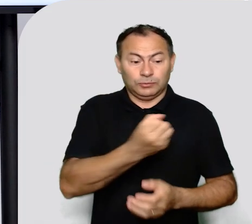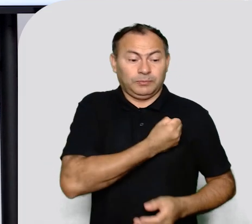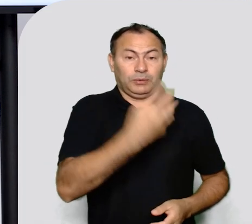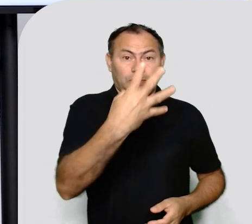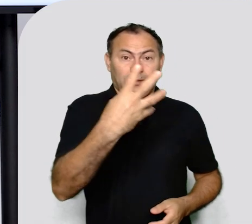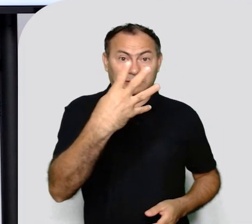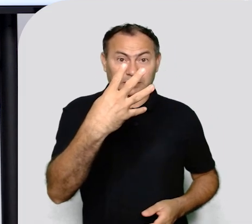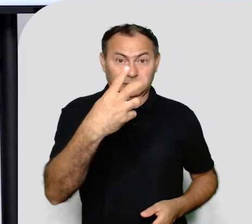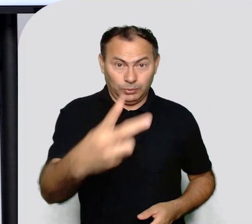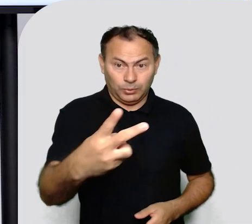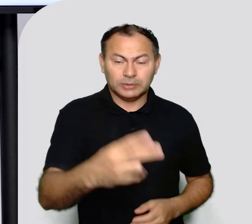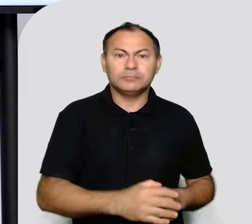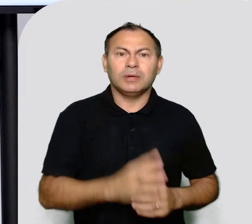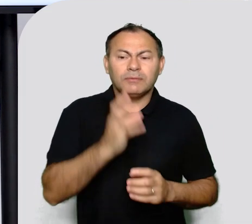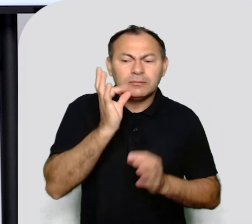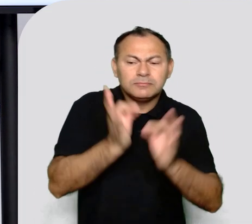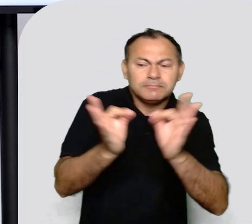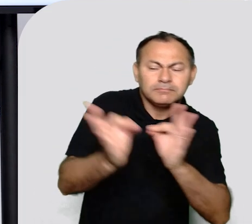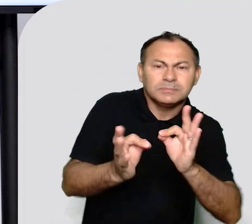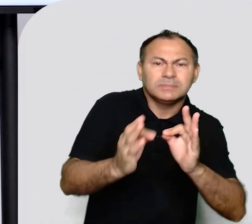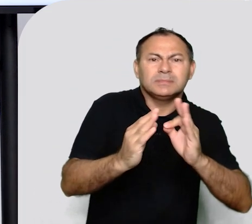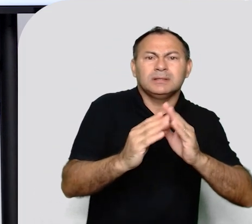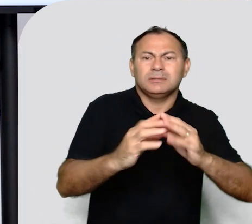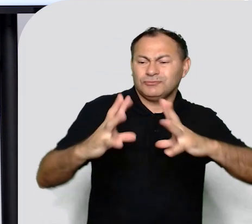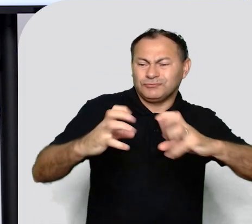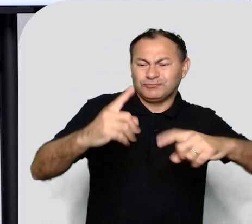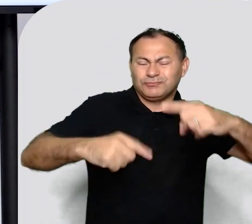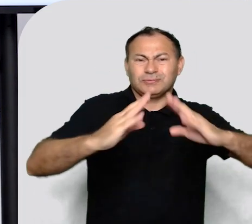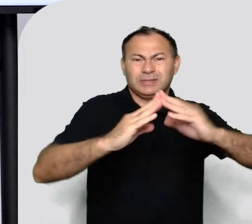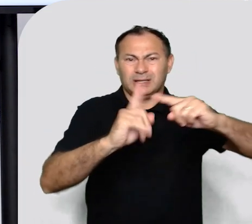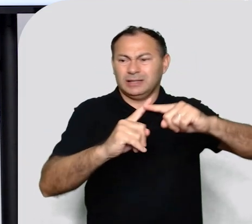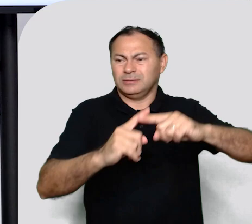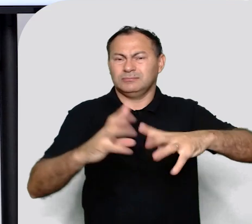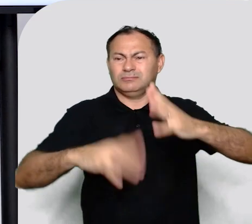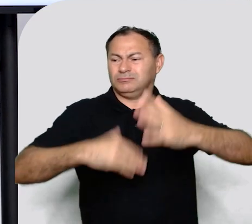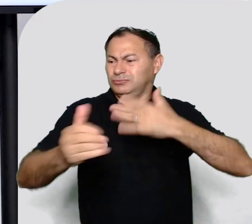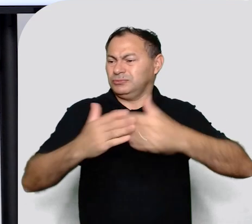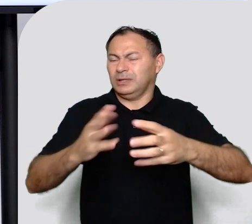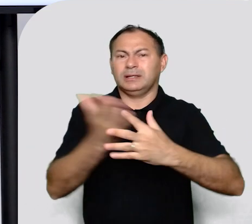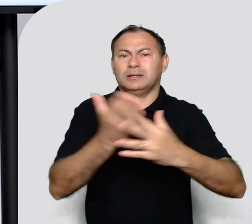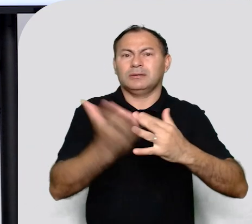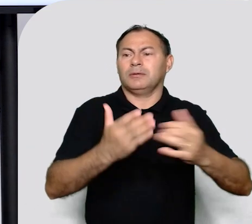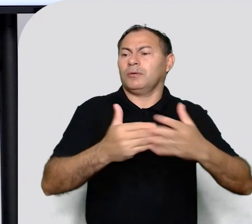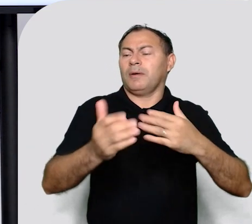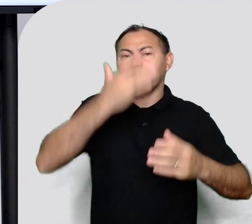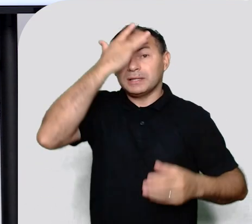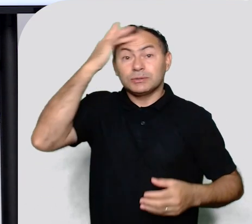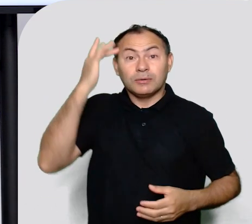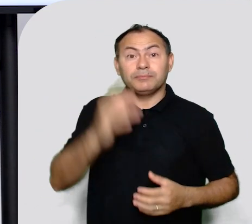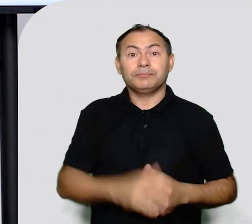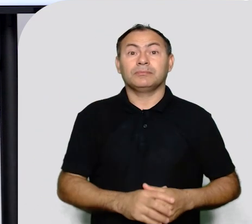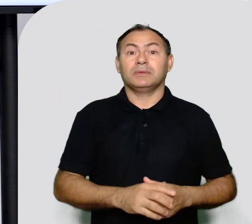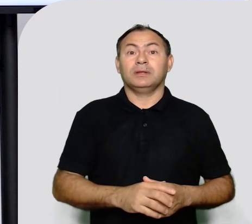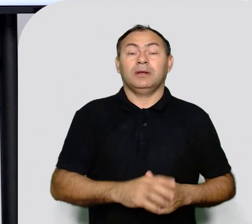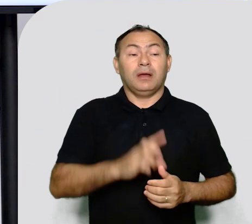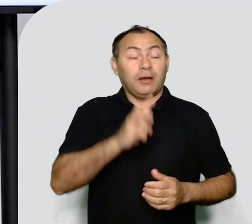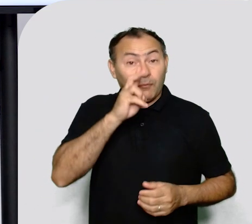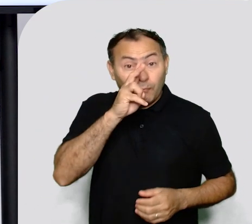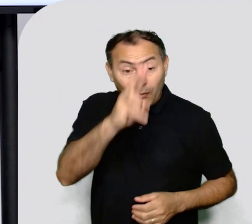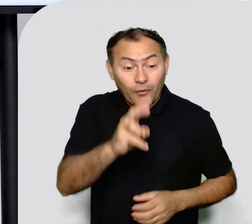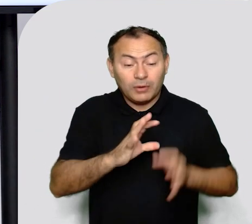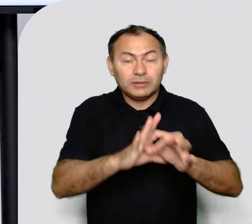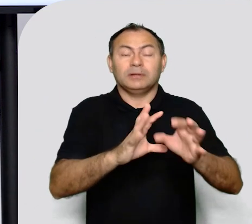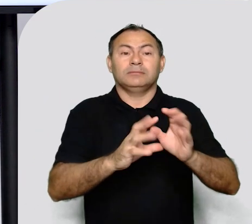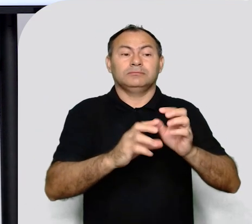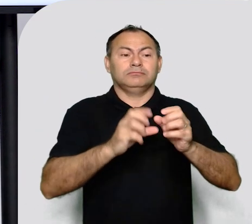da Igreja na solução de conflitos de qualquer natureza e entre quaisquer pessoas. A voz influente e